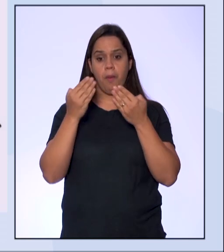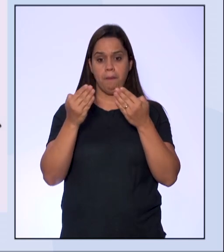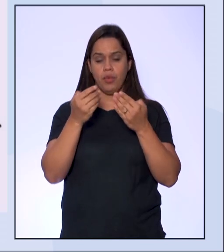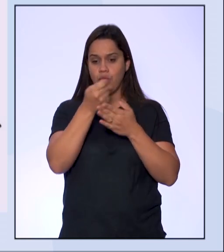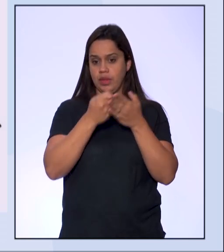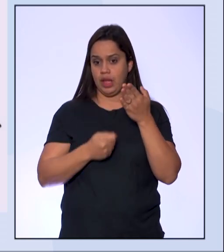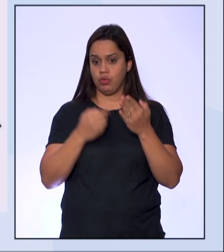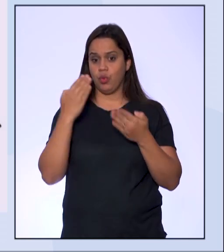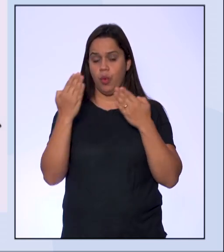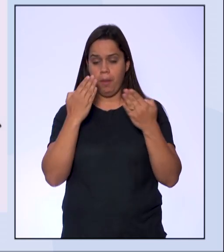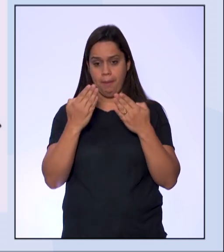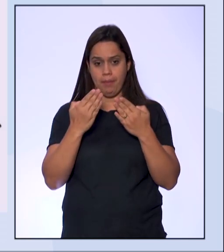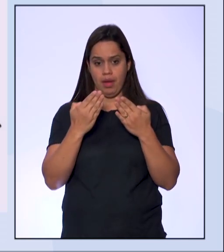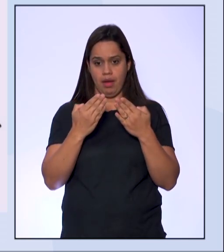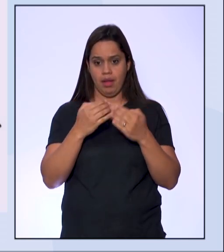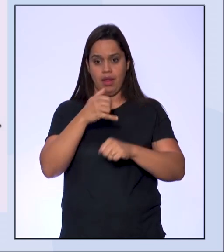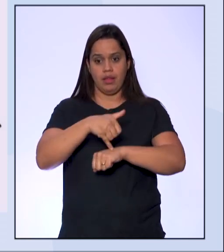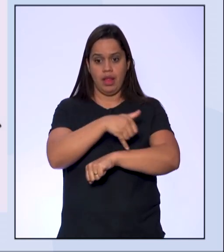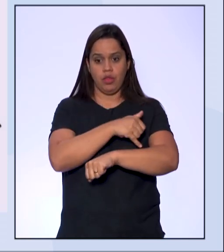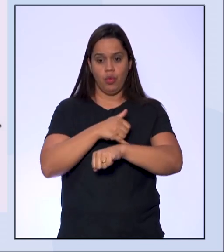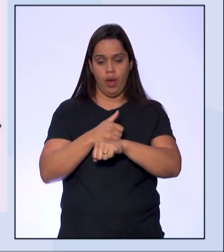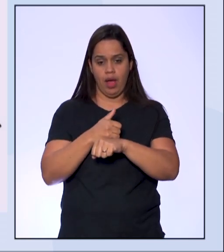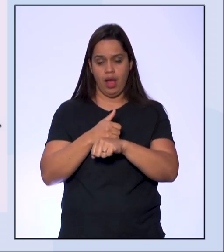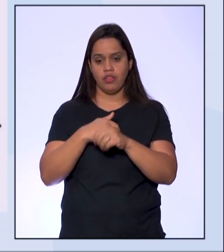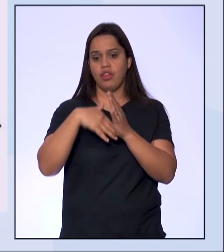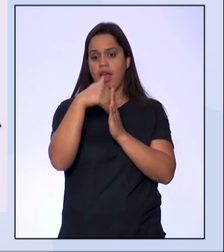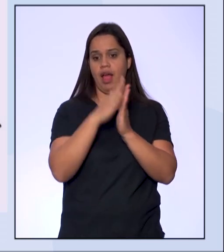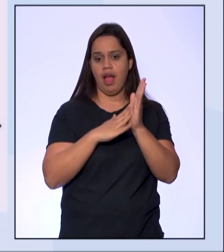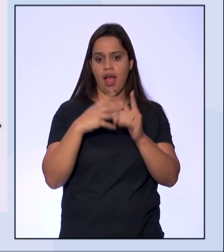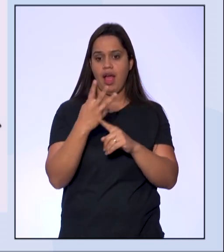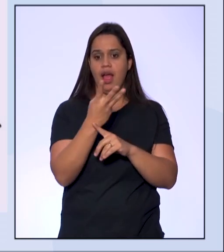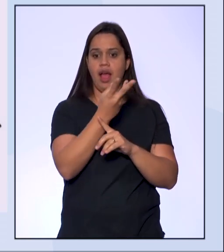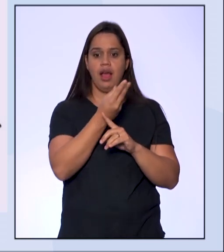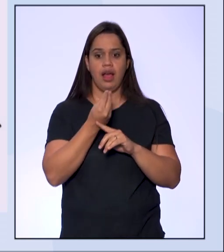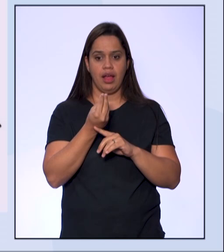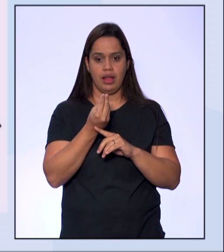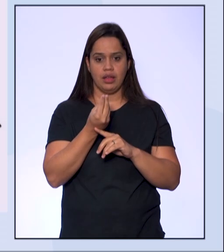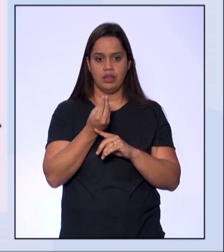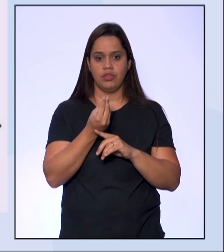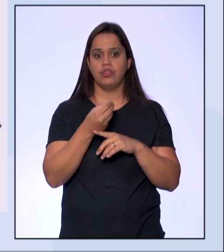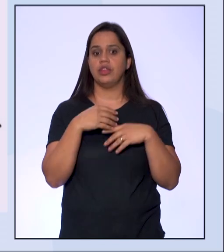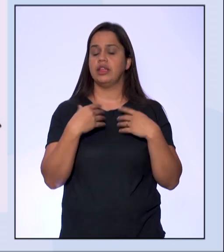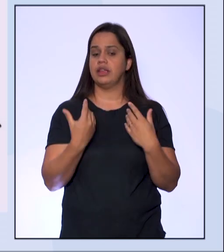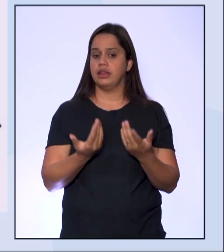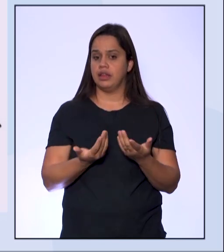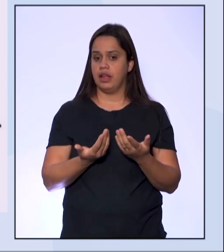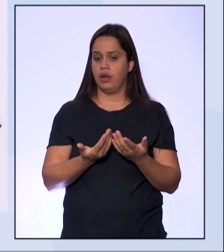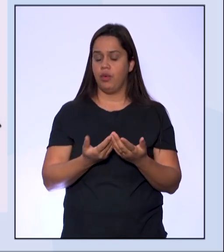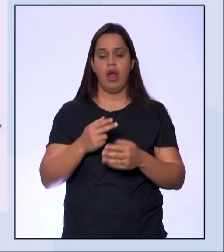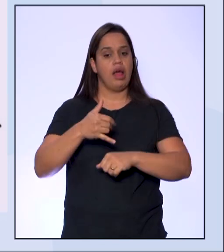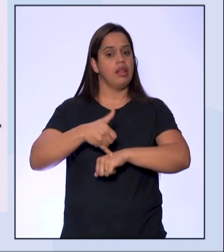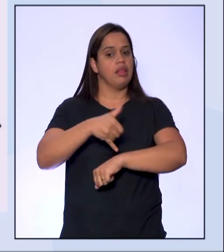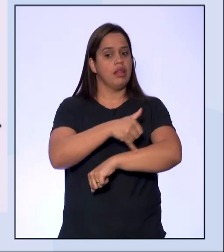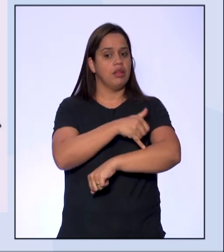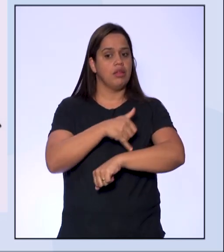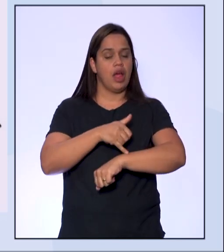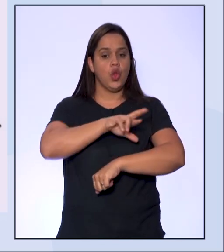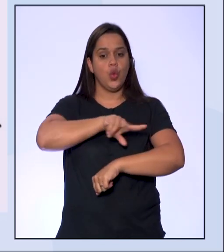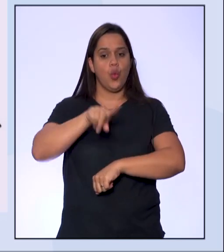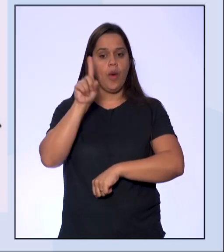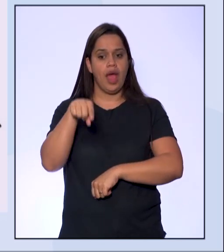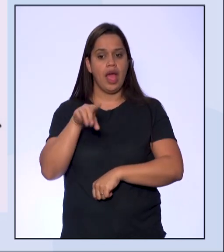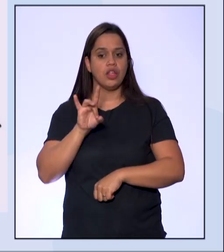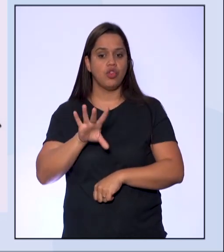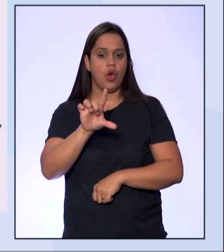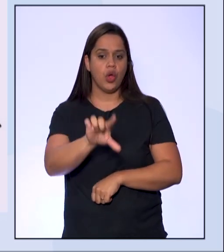arte. Então, a tatuagem não é. Dá para ler? A tatuagem não é apenas a